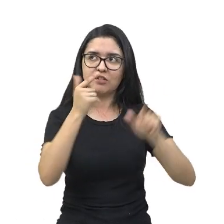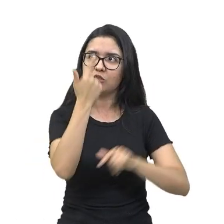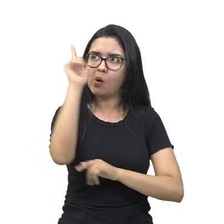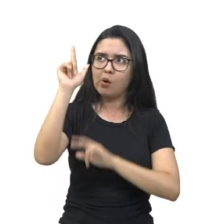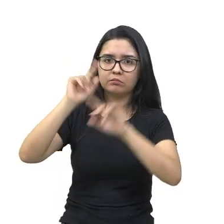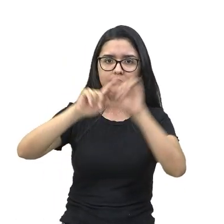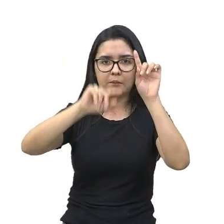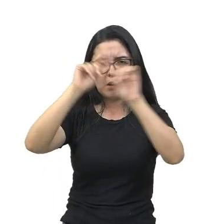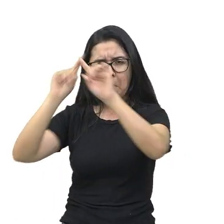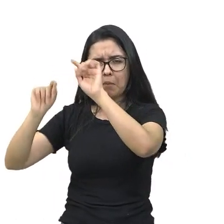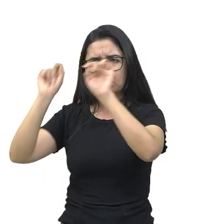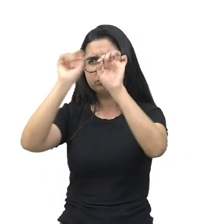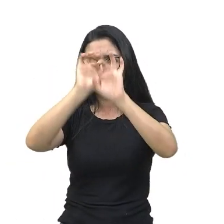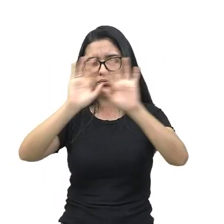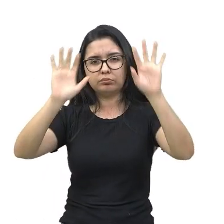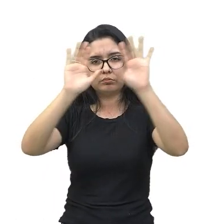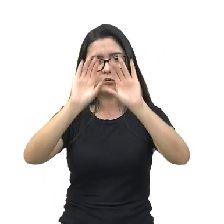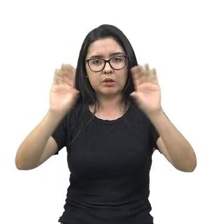no céu.